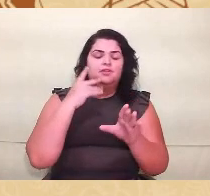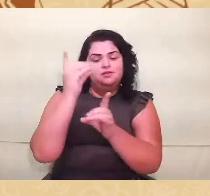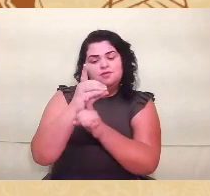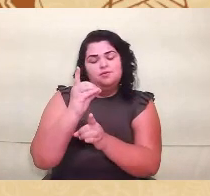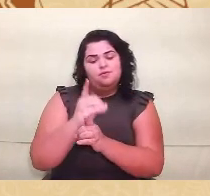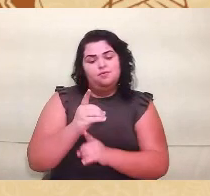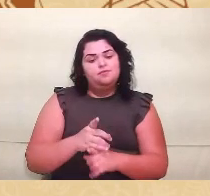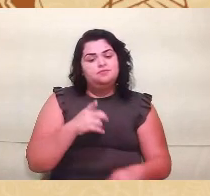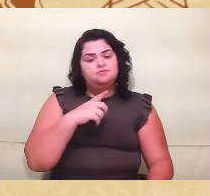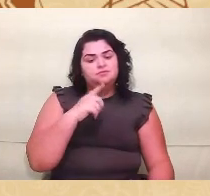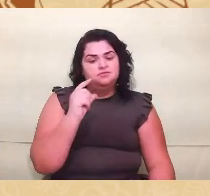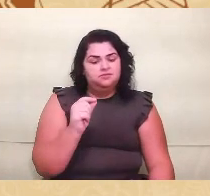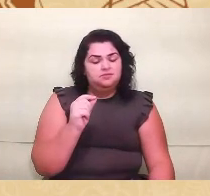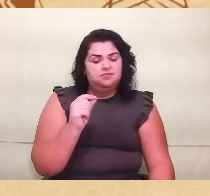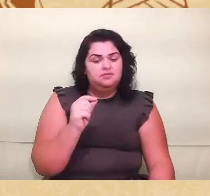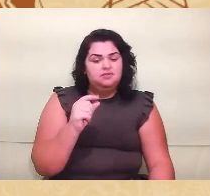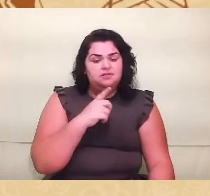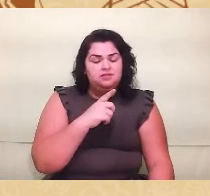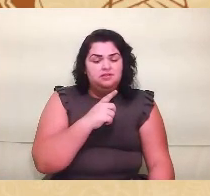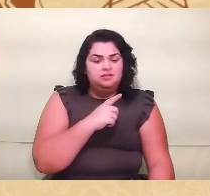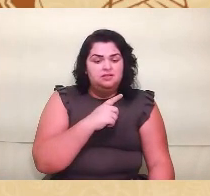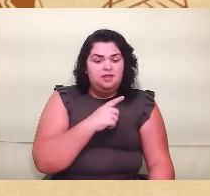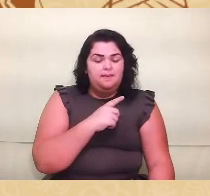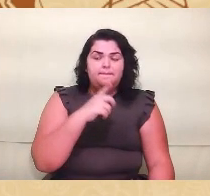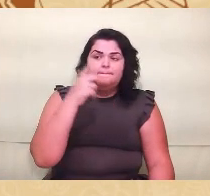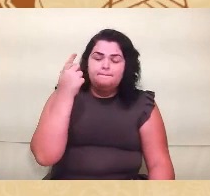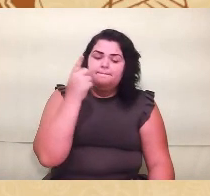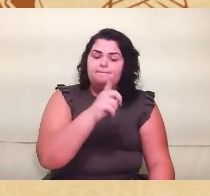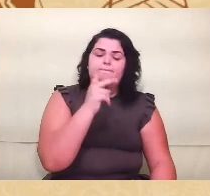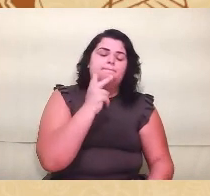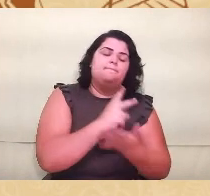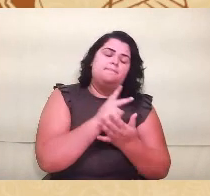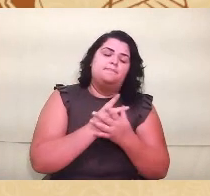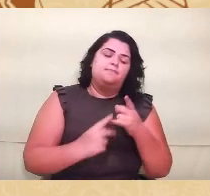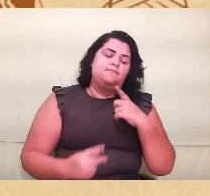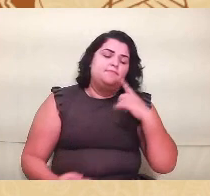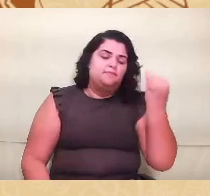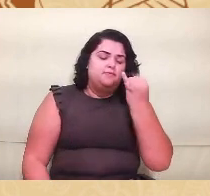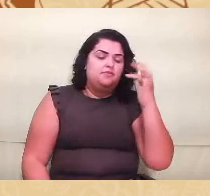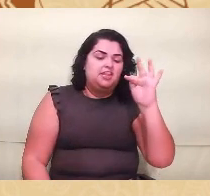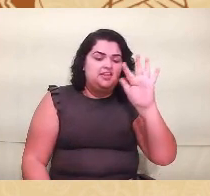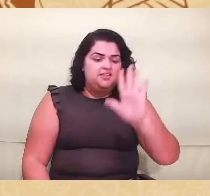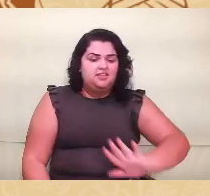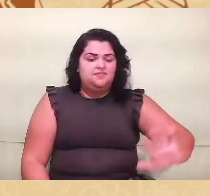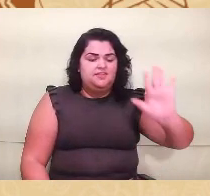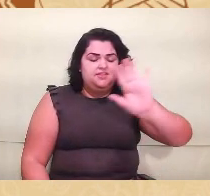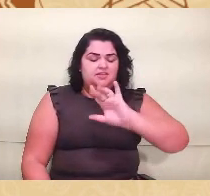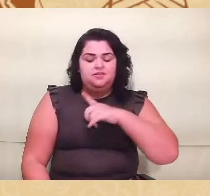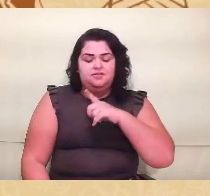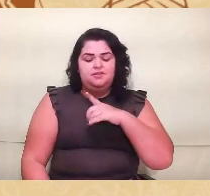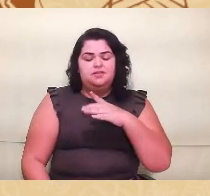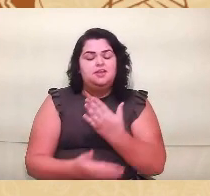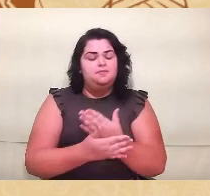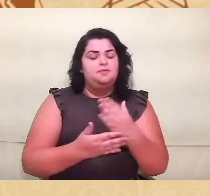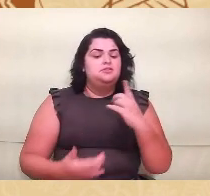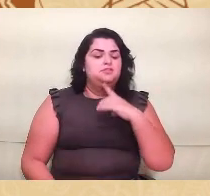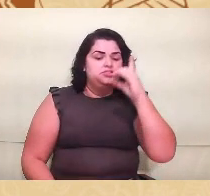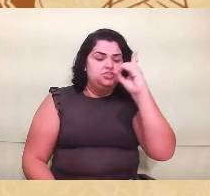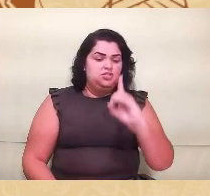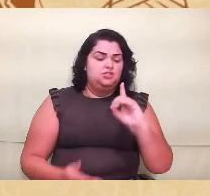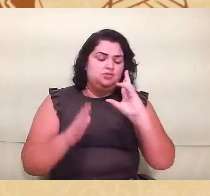gente tem realizado, principalmente que o federal está realizando a partir dos direitos humanos,